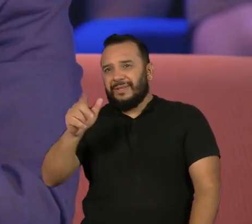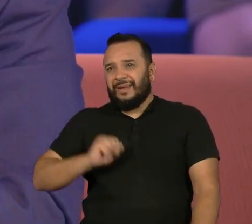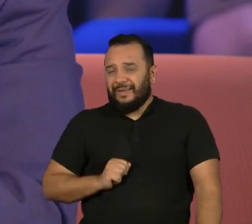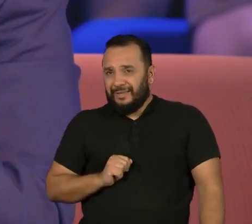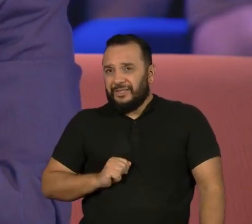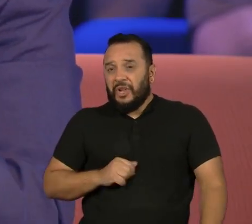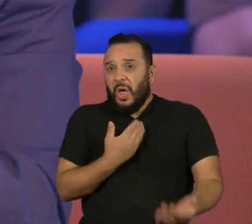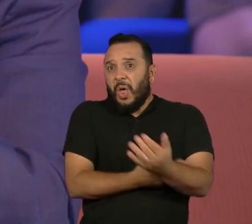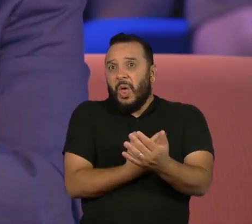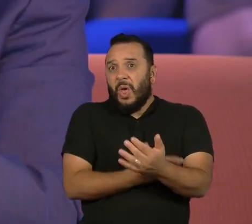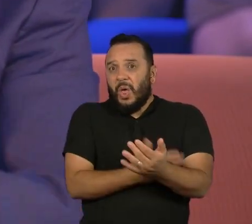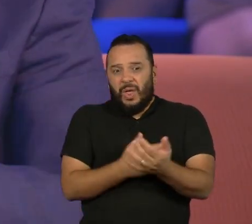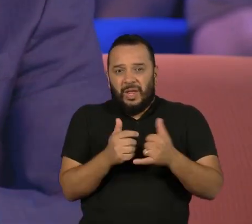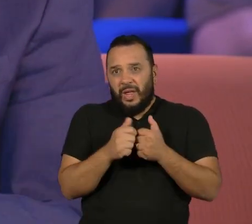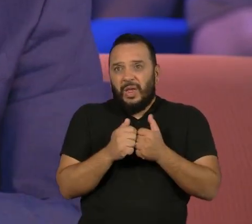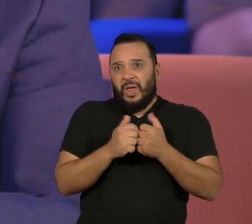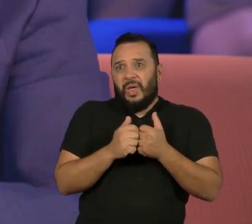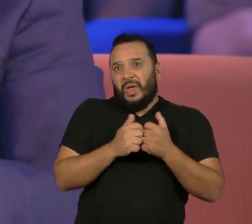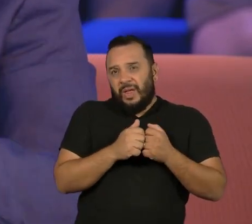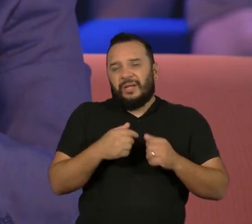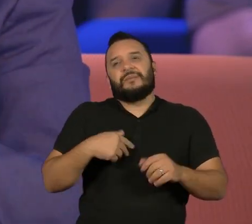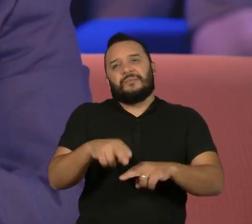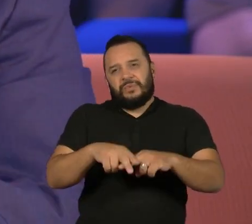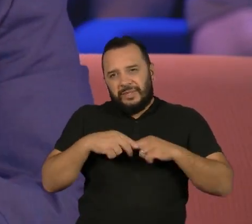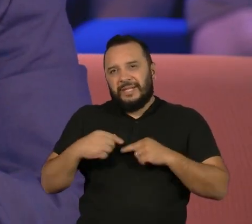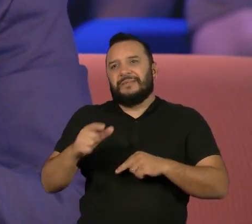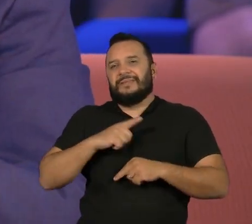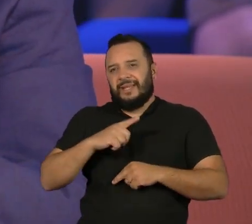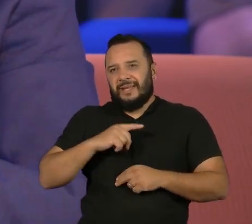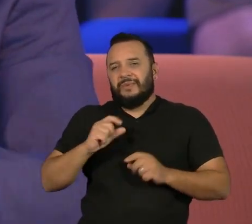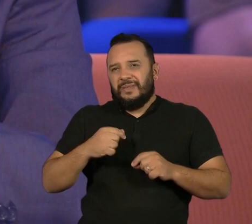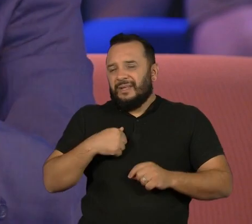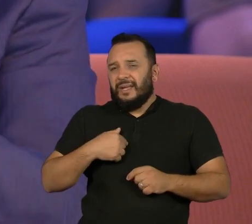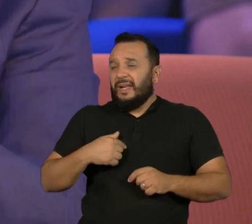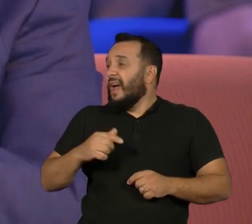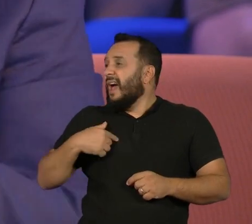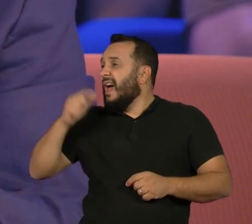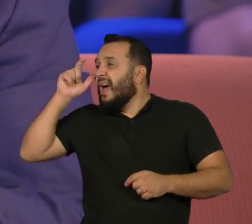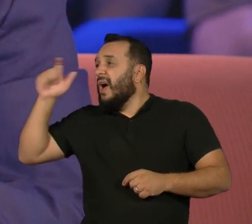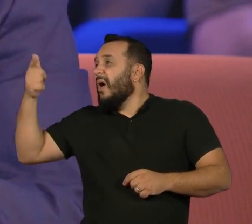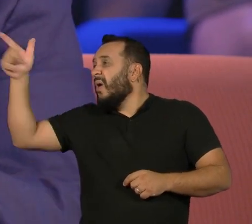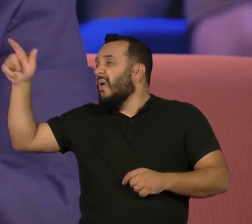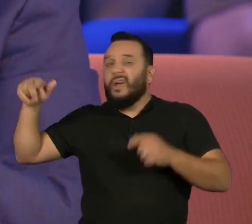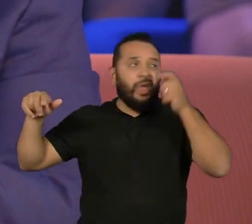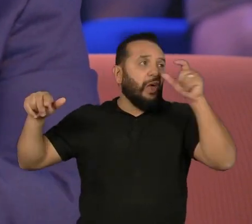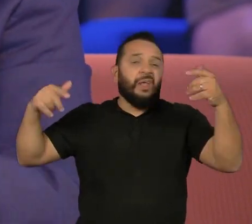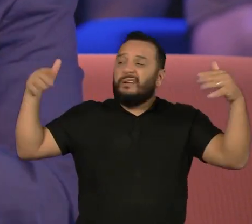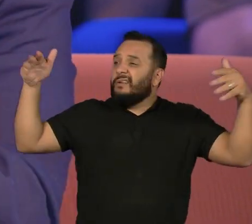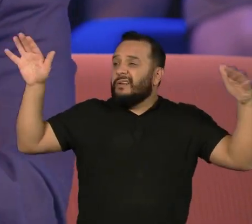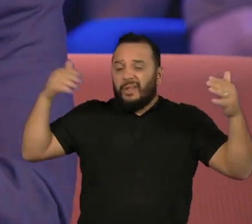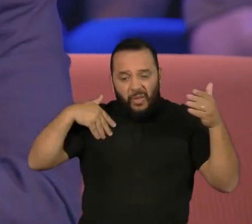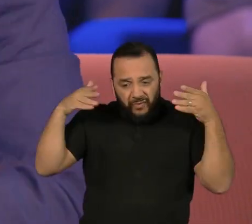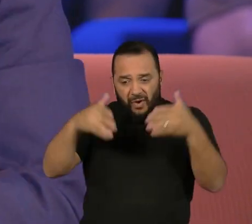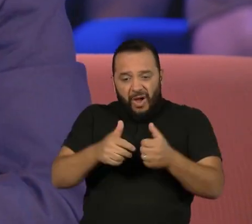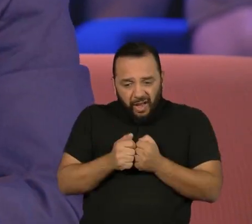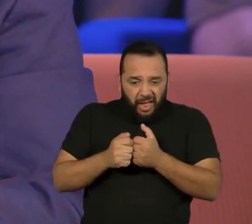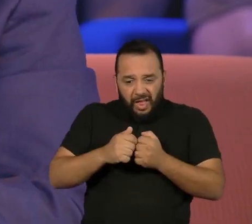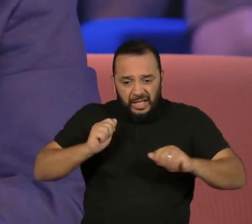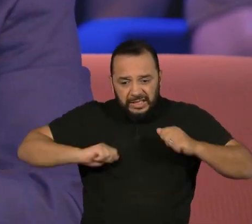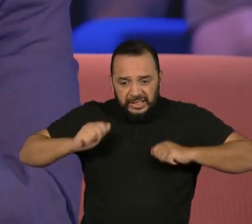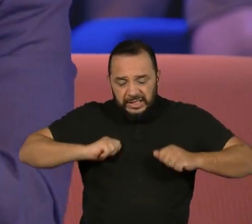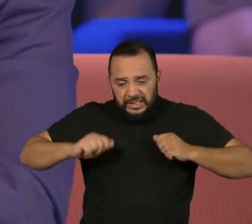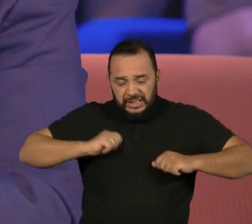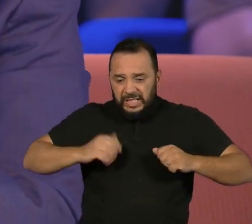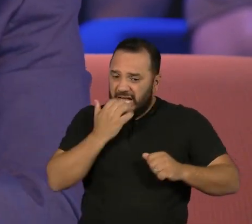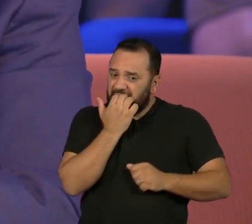com os jovens, está diretamente relacionado à menor curiosidade, à menor autoestima, a essas crises de ansiedade.